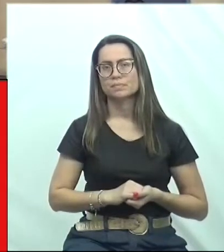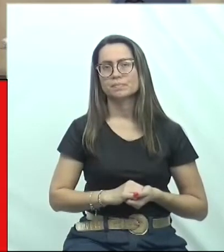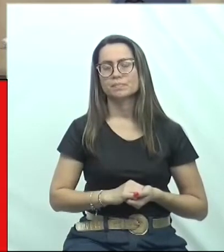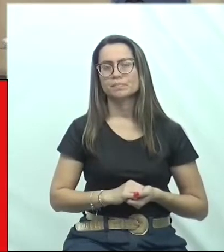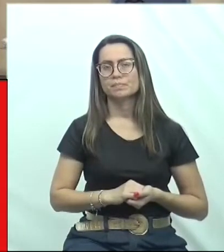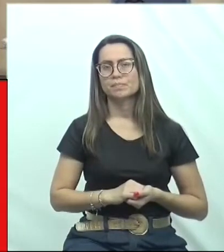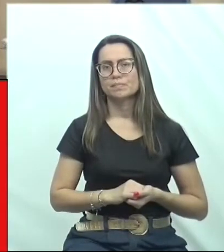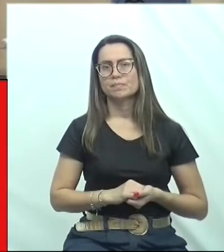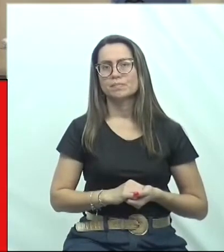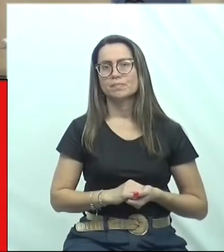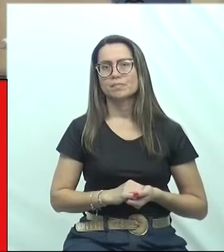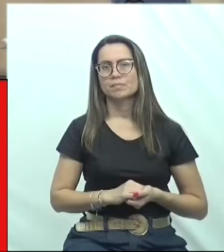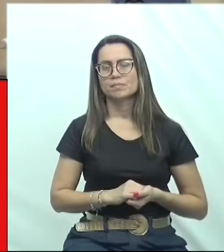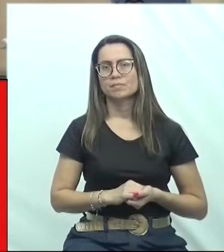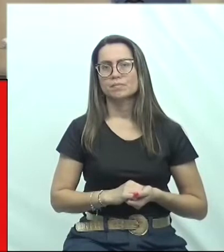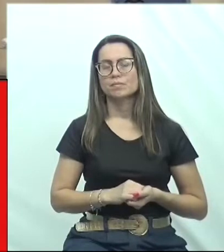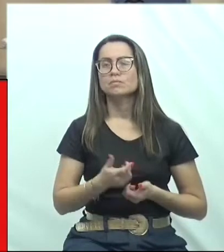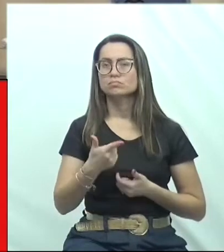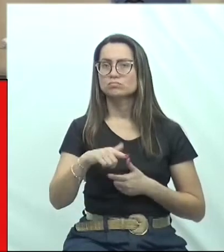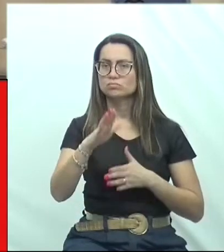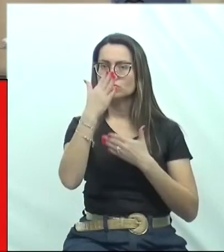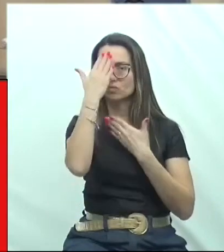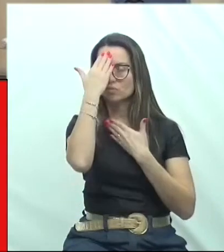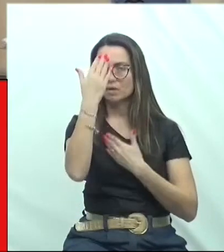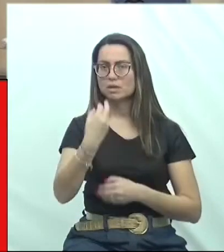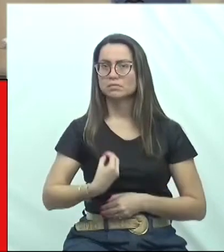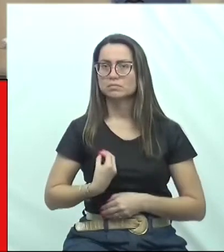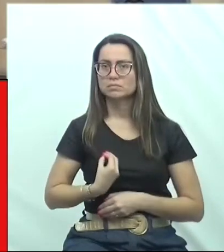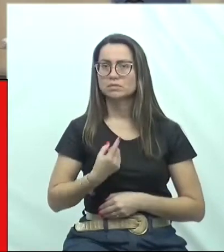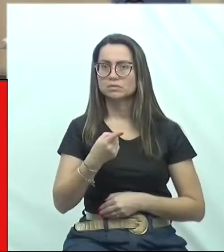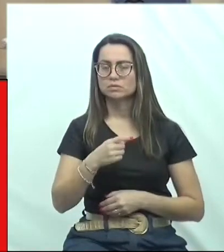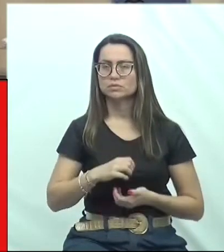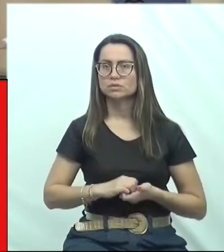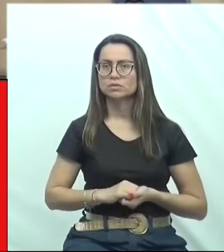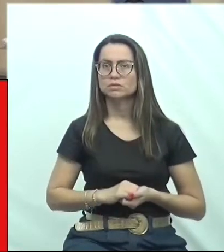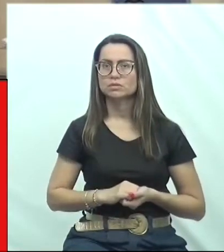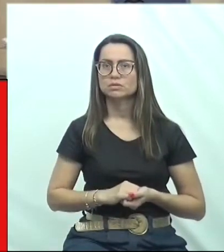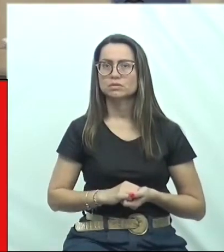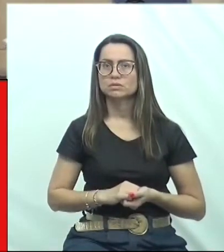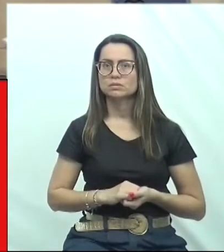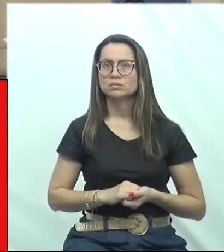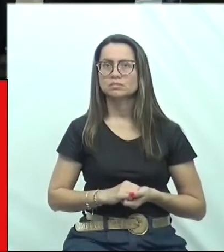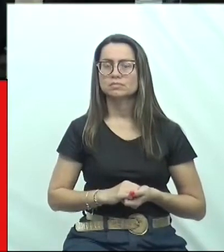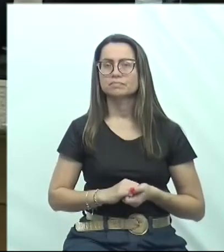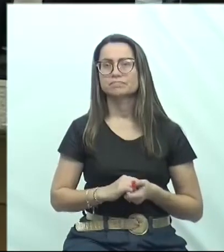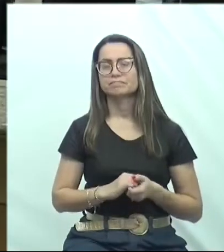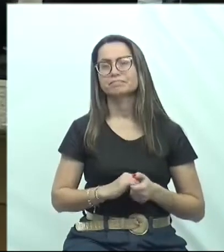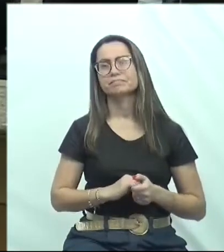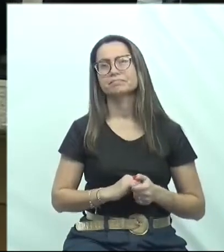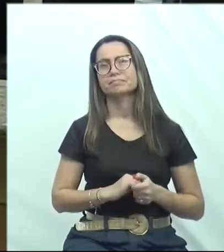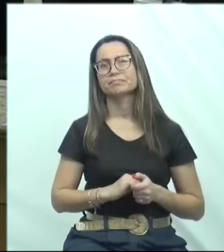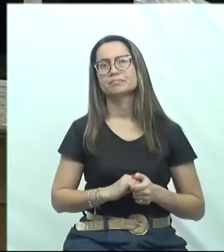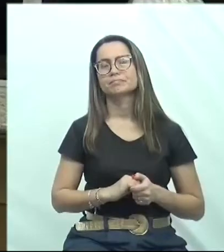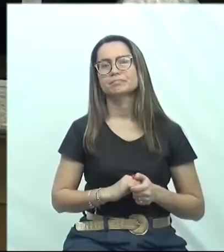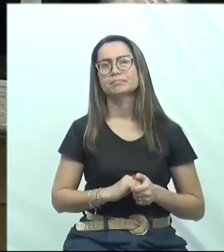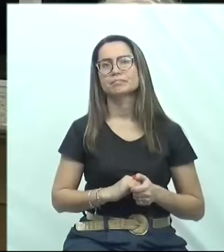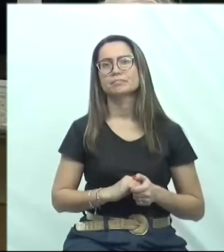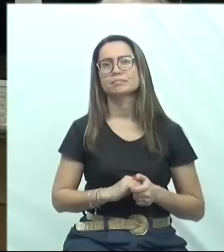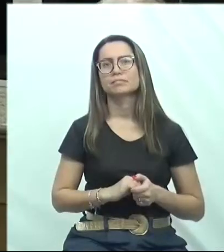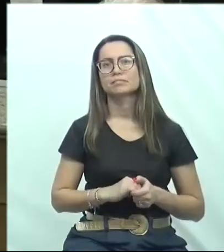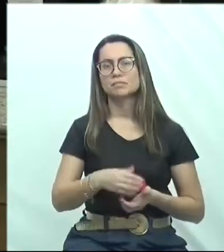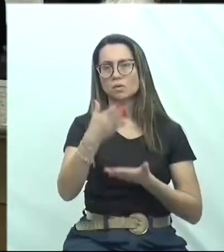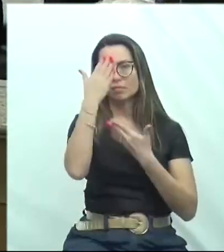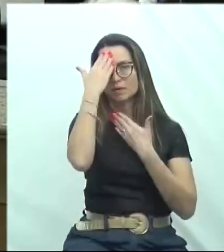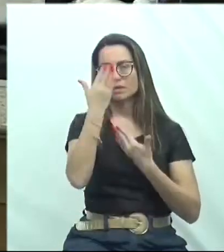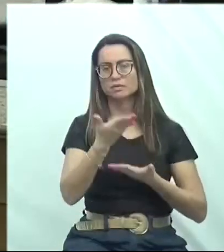para resolver a situação. Mais uma vez, muito obrigada pela presença. Entraremos em contato. Obrigada a todos, agradeço a atenção de